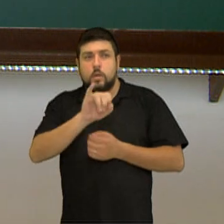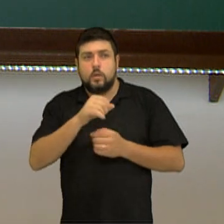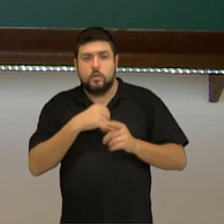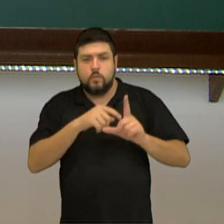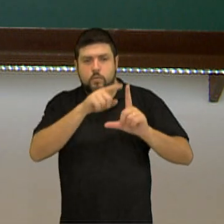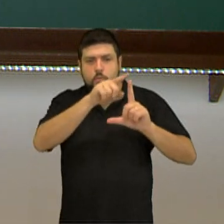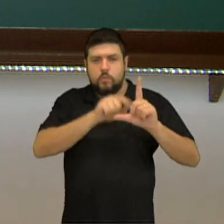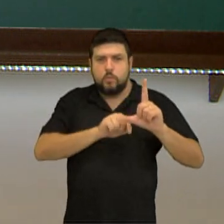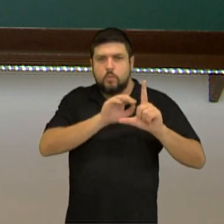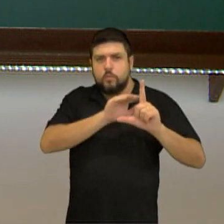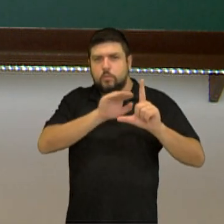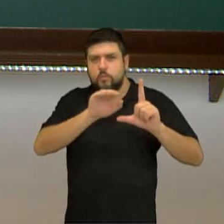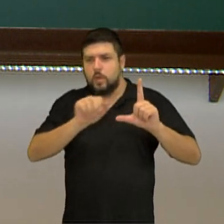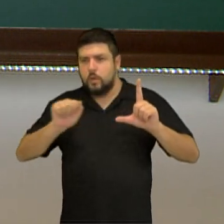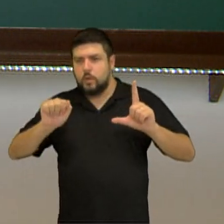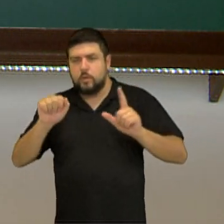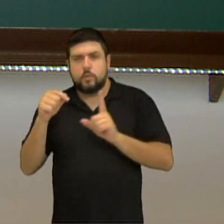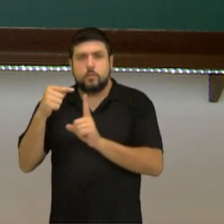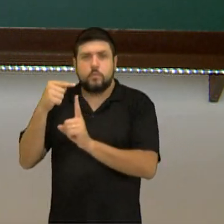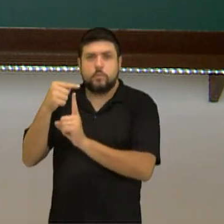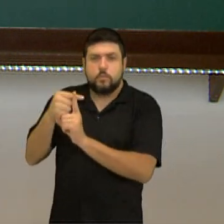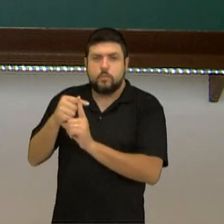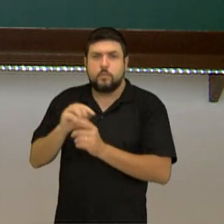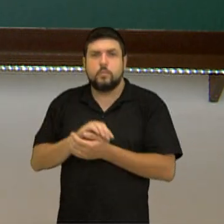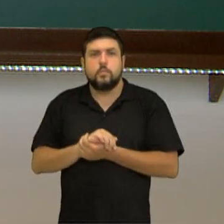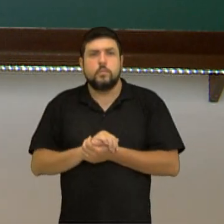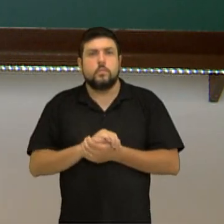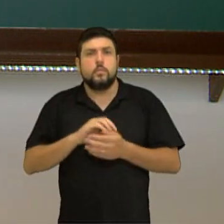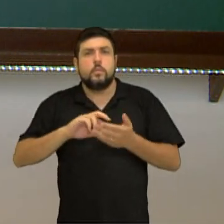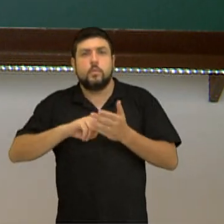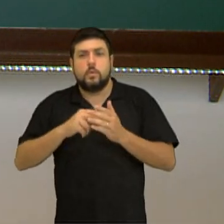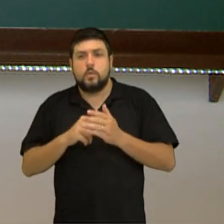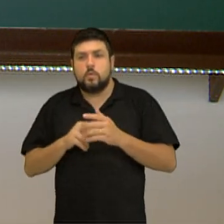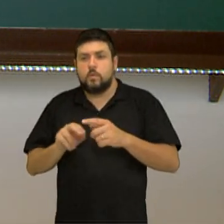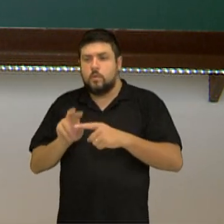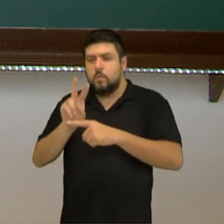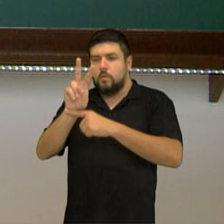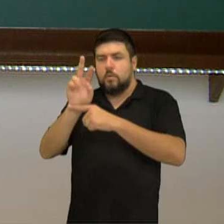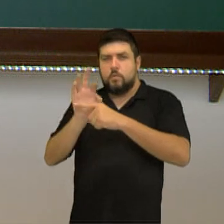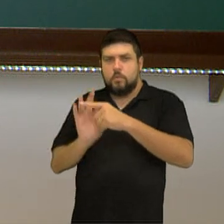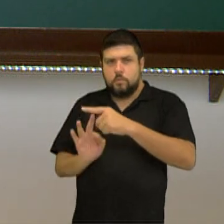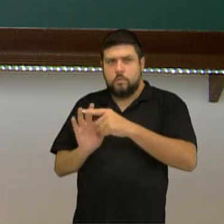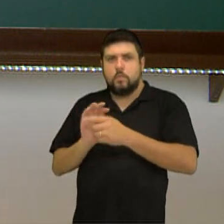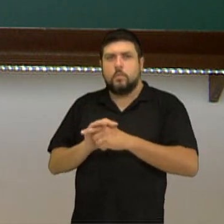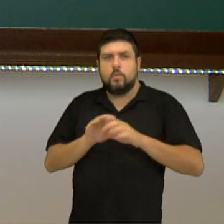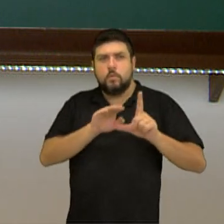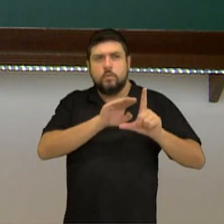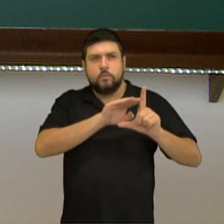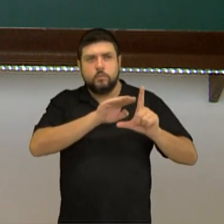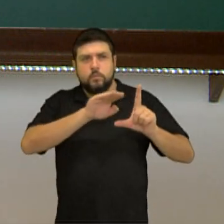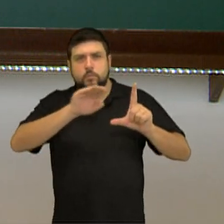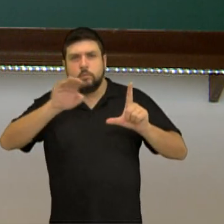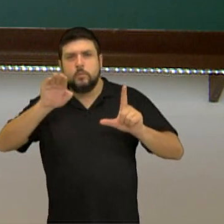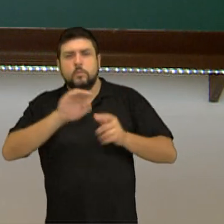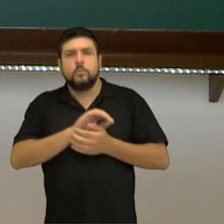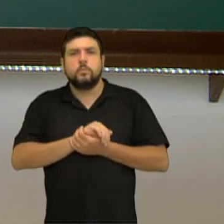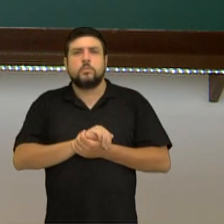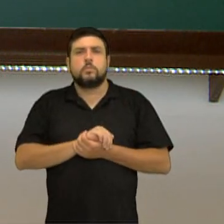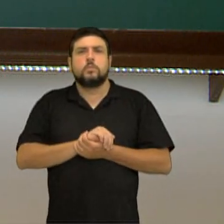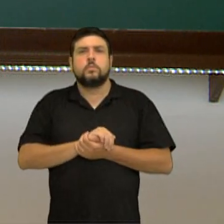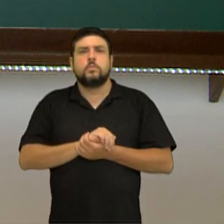aceleração positiva, certo? Representa um gráfico de V sobre T crescente. Se você